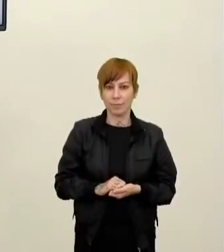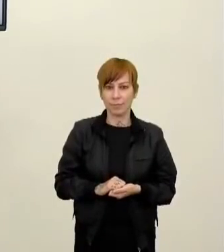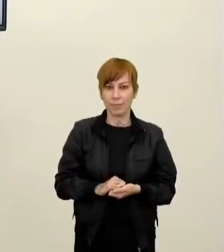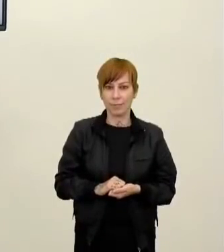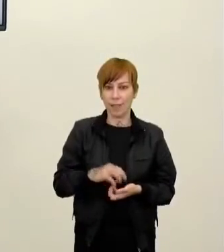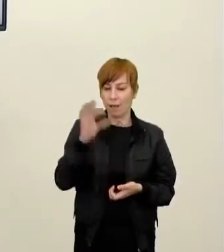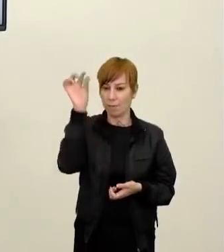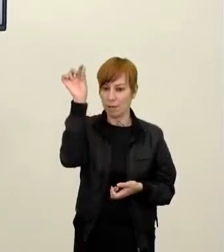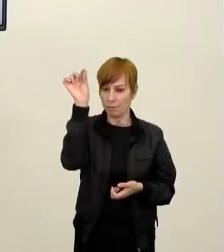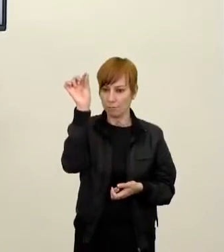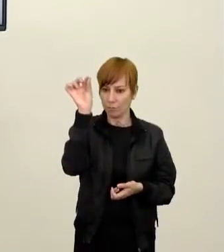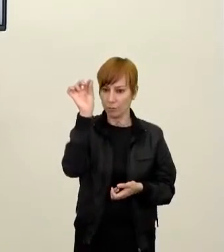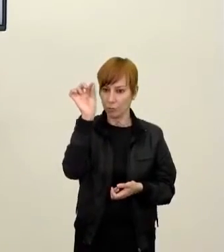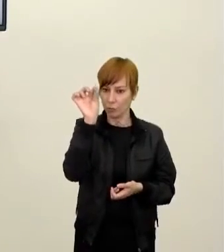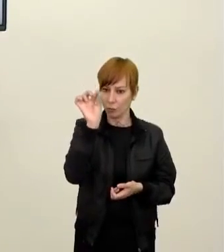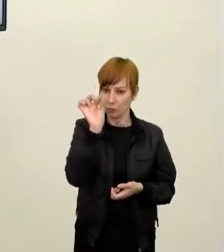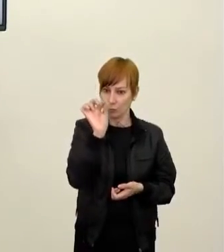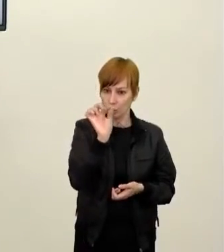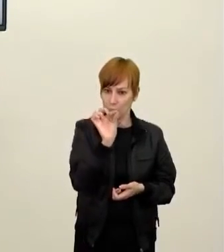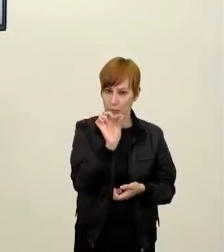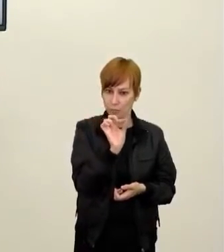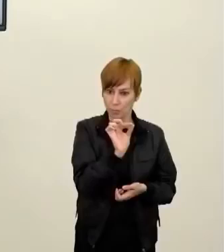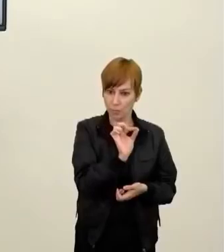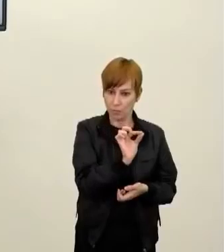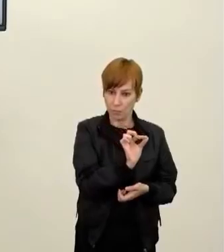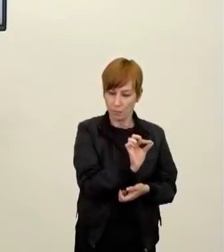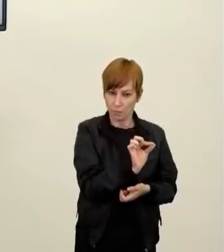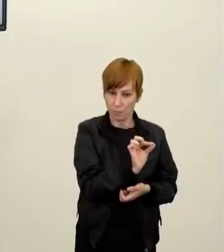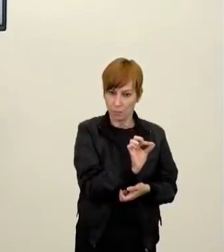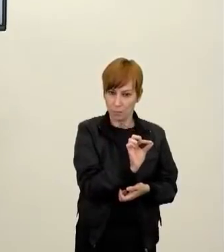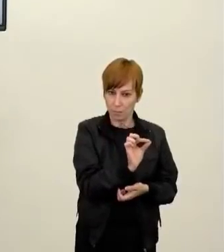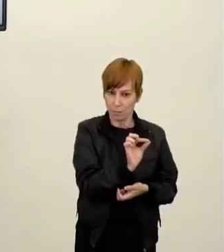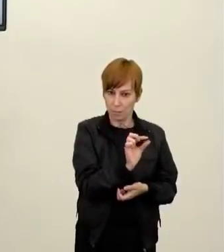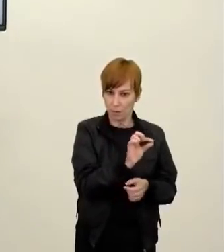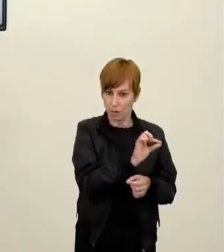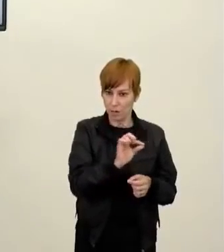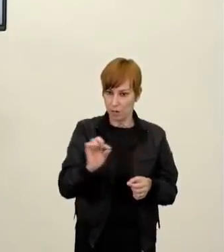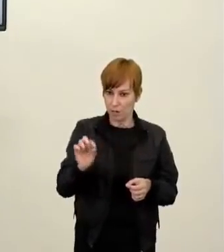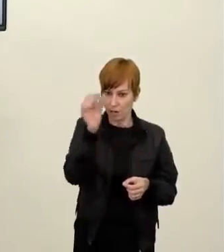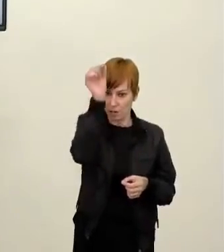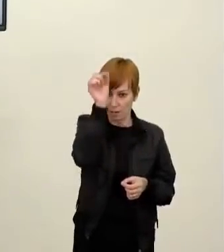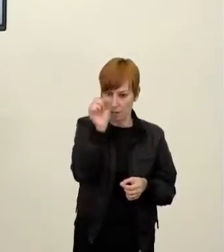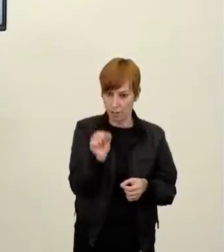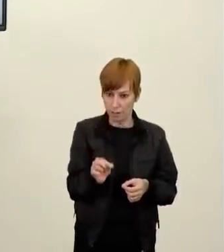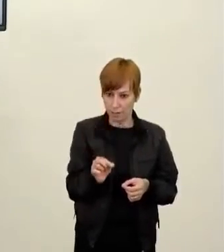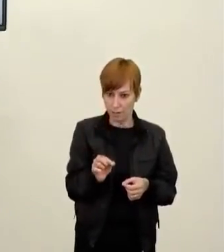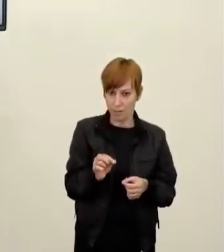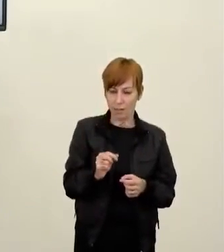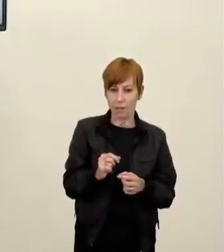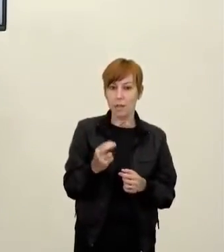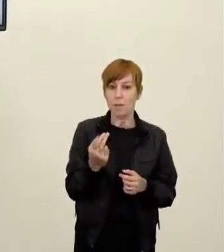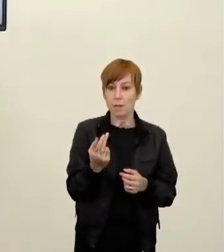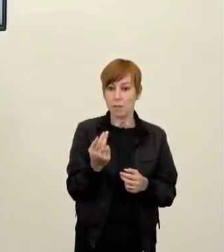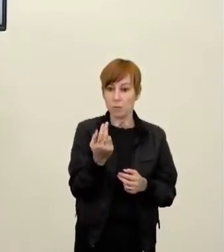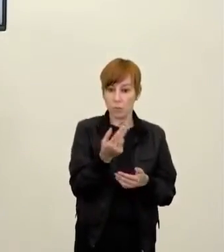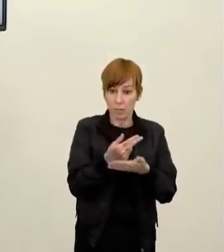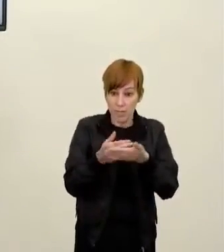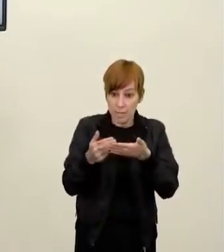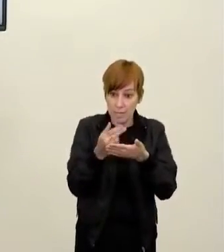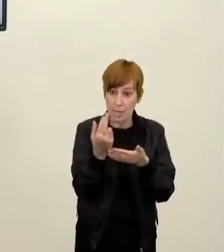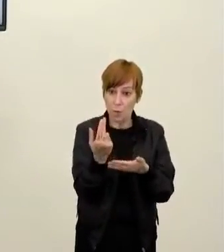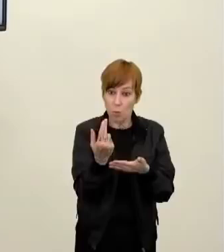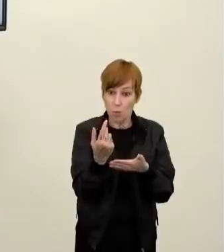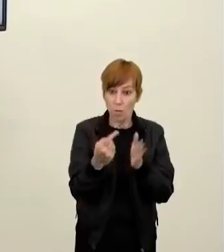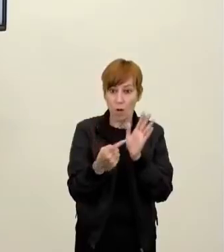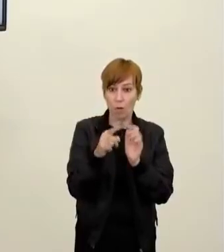nessa medida, ó. Tá certo? E de maneira que... E dos dois lados, iguaizinhos. De maneira que vocês fiquem com esse desenho aqui, tá bom?